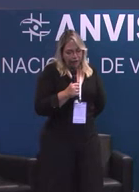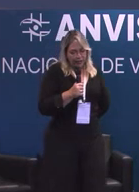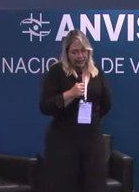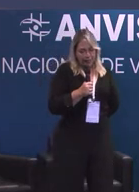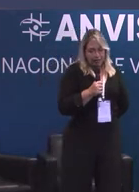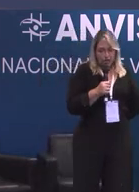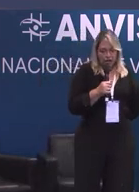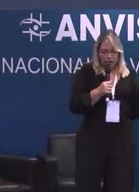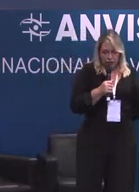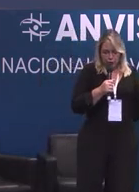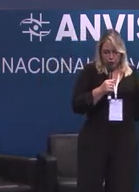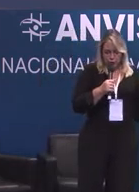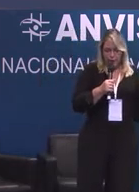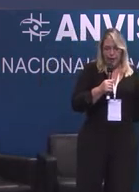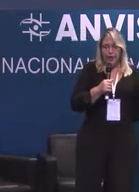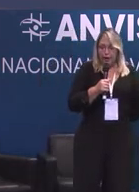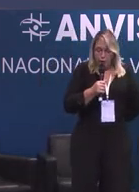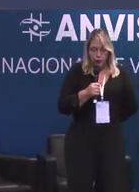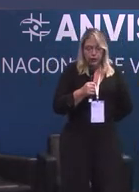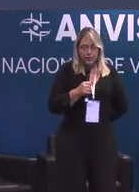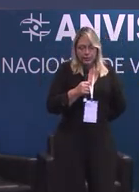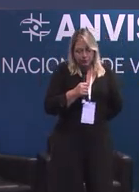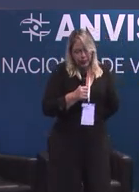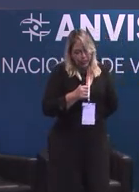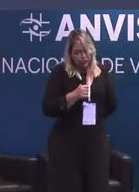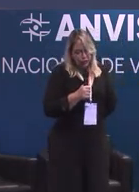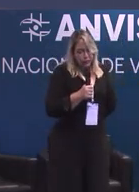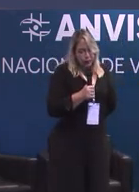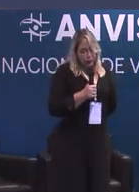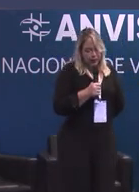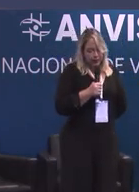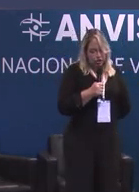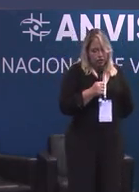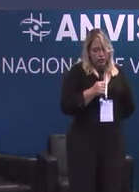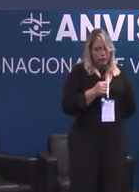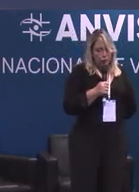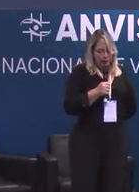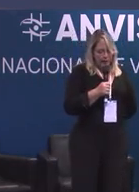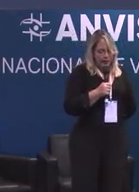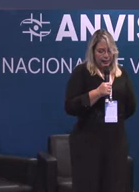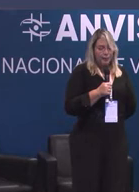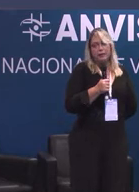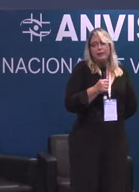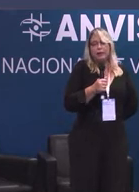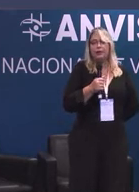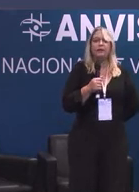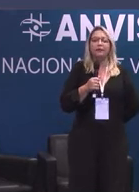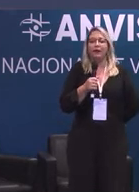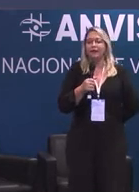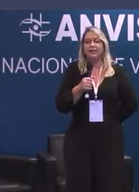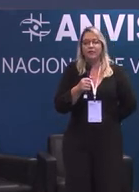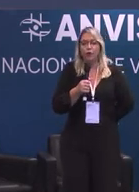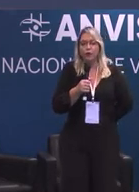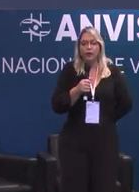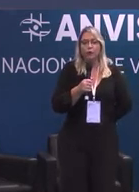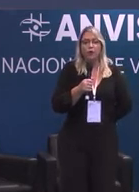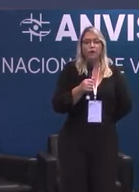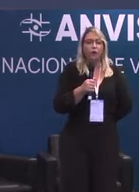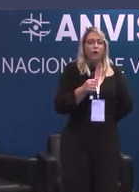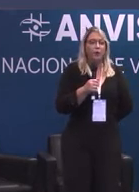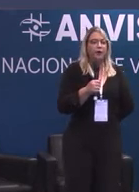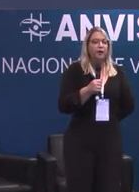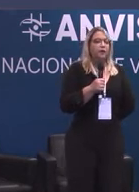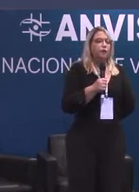referentes à matriz de risco. Como eu disse, vocês não dispõem de matriz de risco formalizada, mas desenvolvem, de alguma